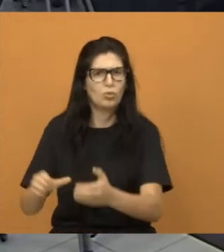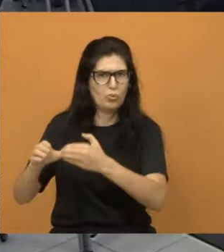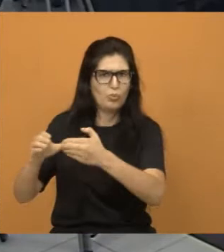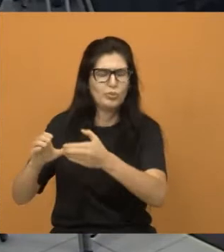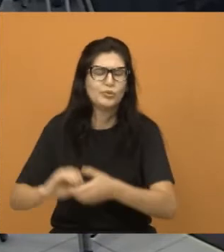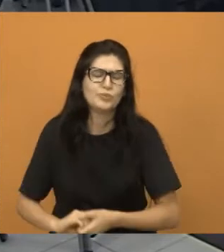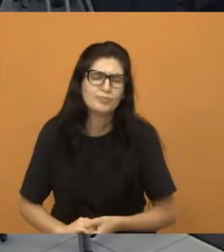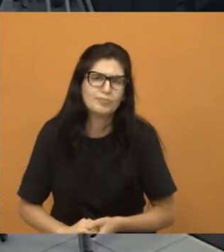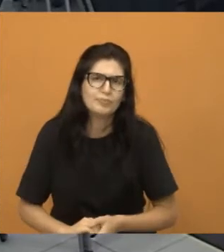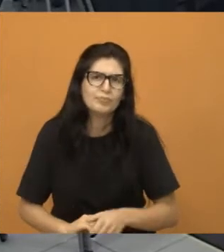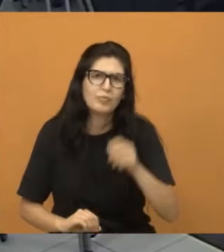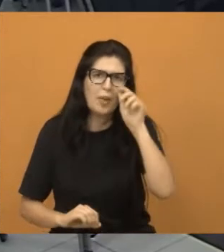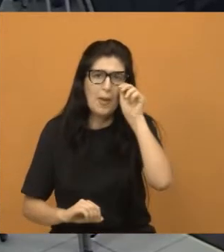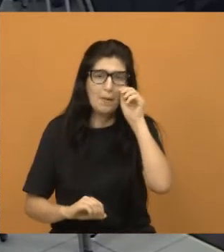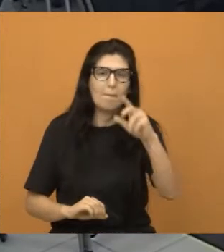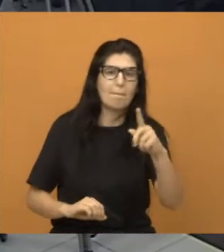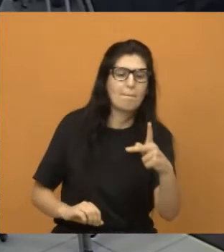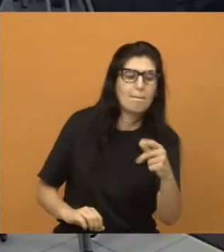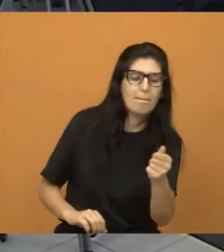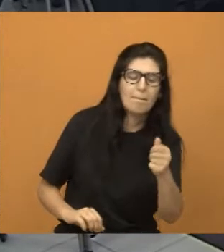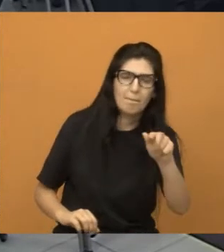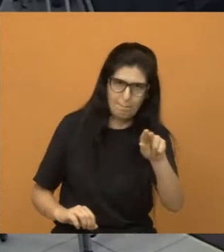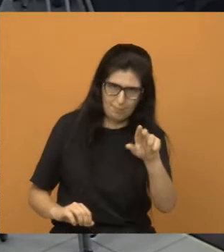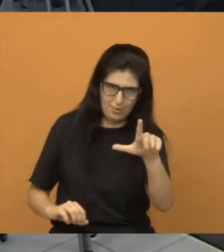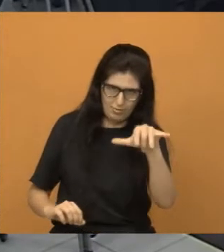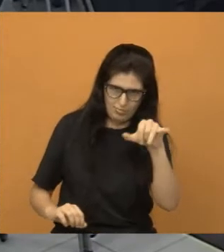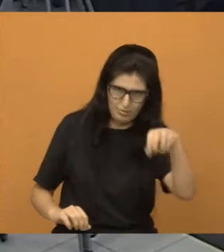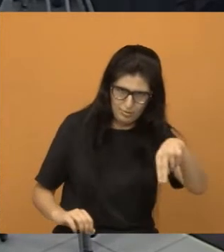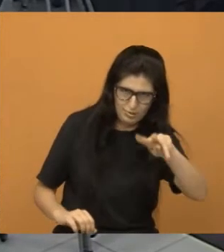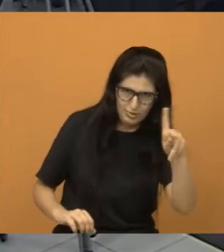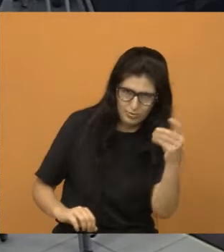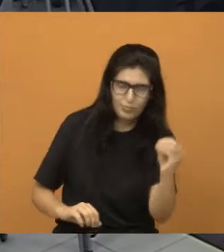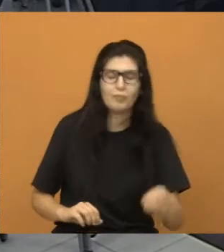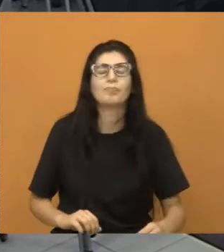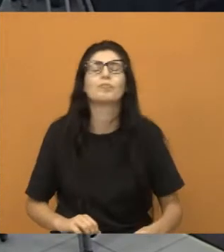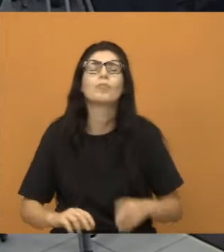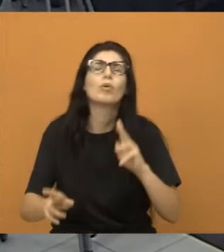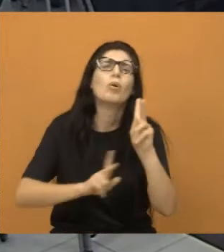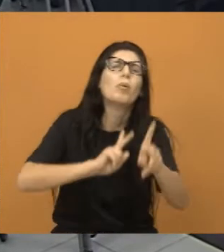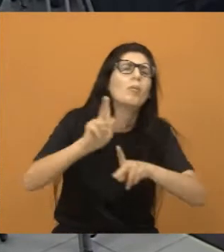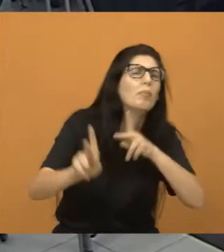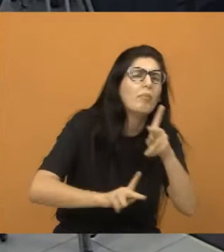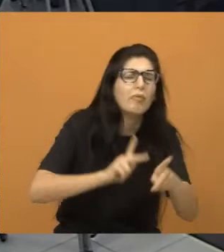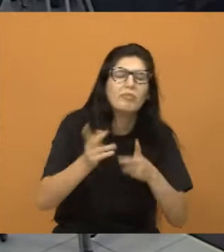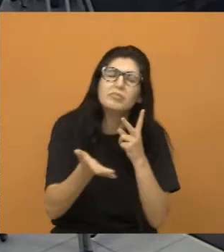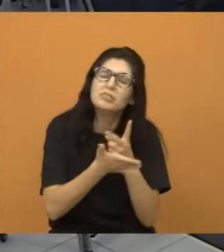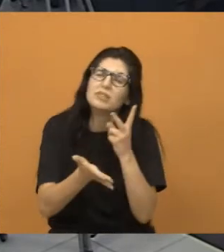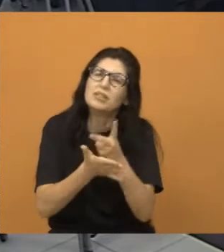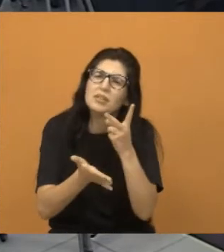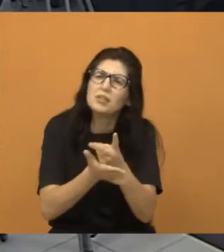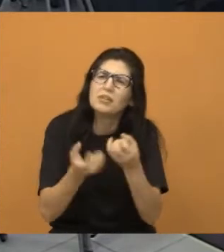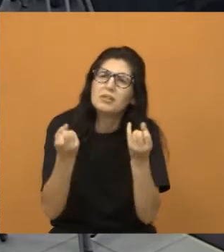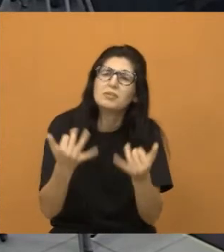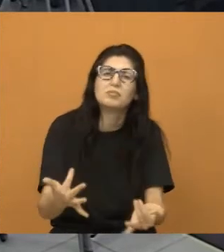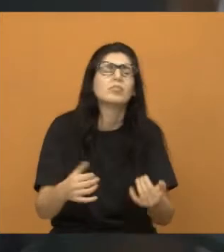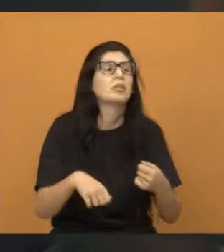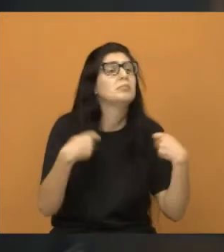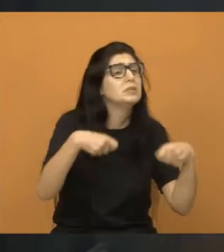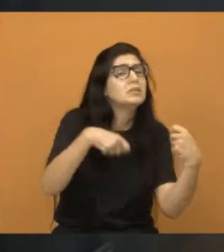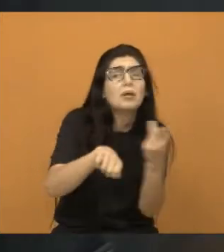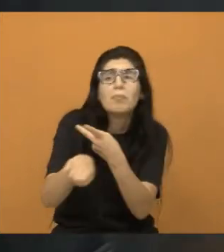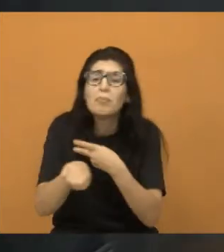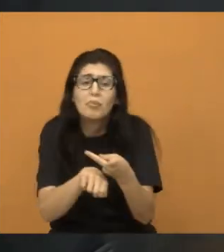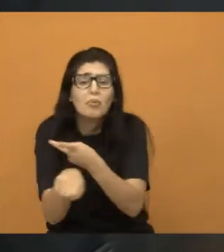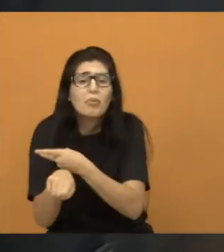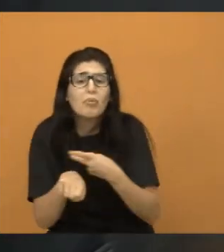Como vota vereador Paulinho do Esporte? Como a população sempre fala, vamos procurar emprego,